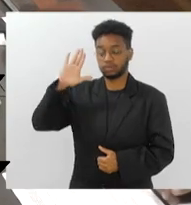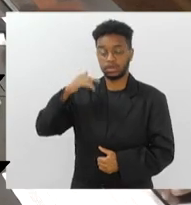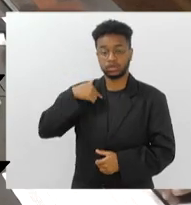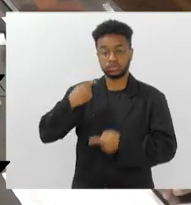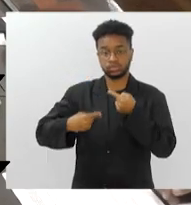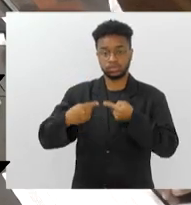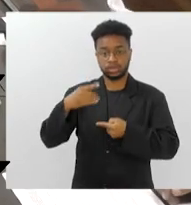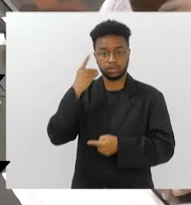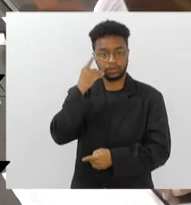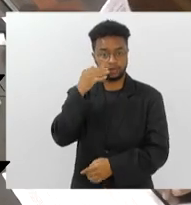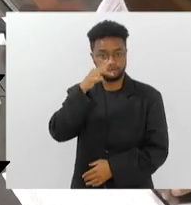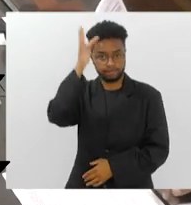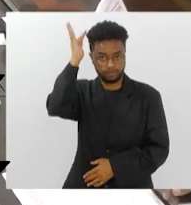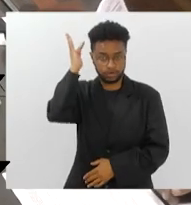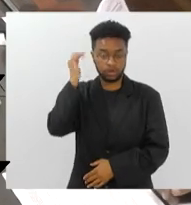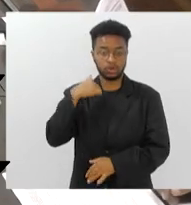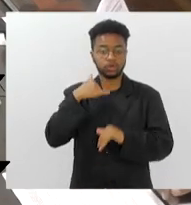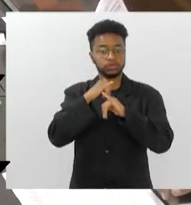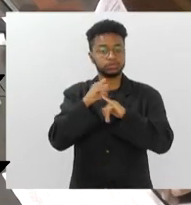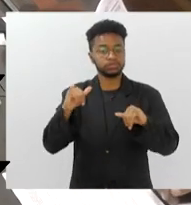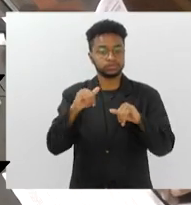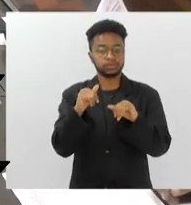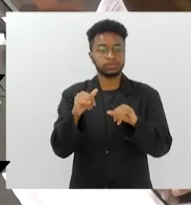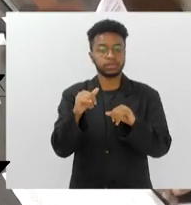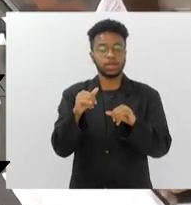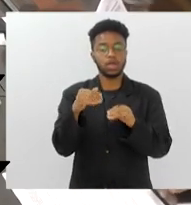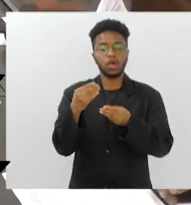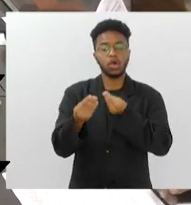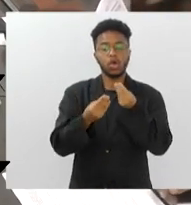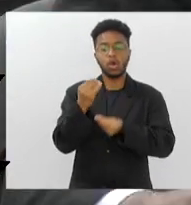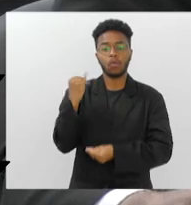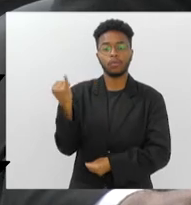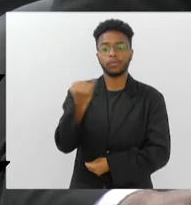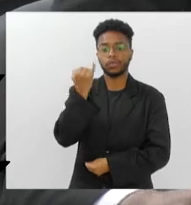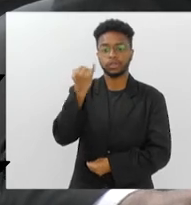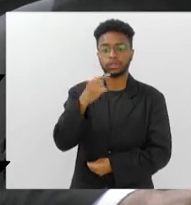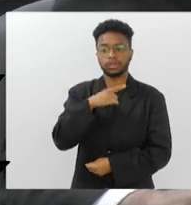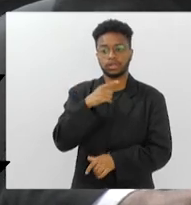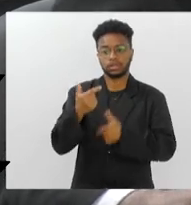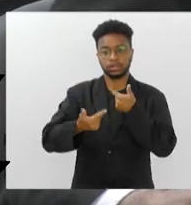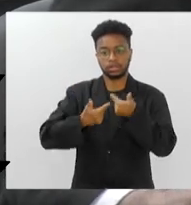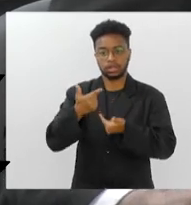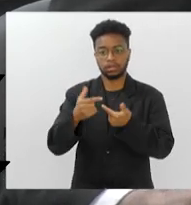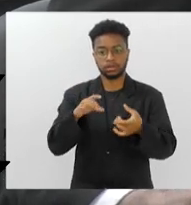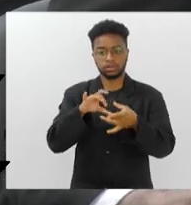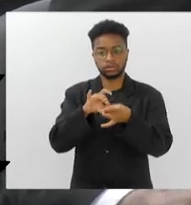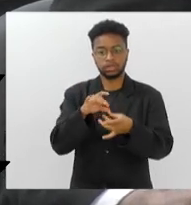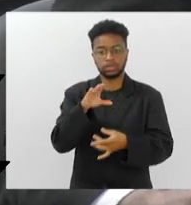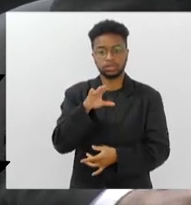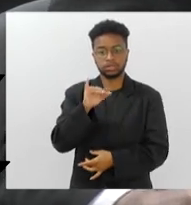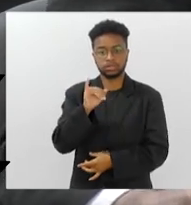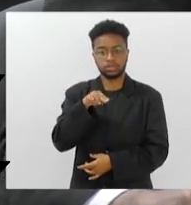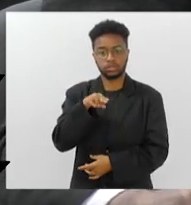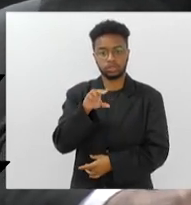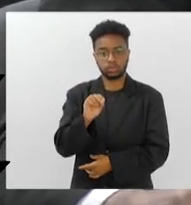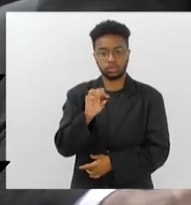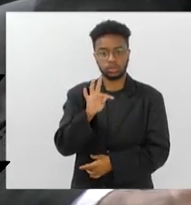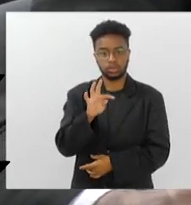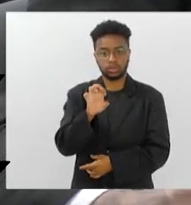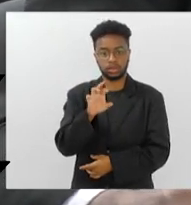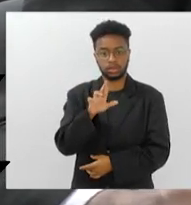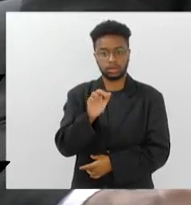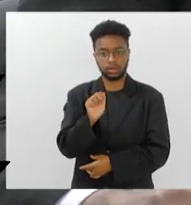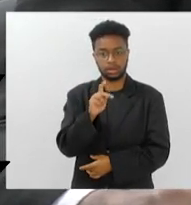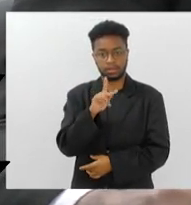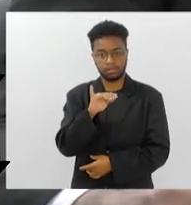para eh deixar claro a importância de se ter esse trabalho da cinoterapia eh sobretudo